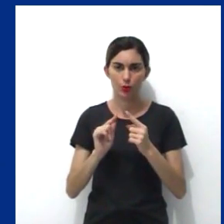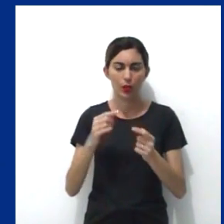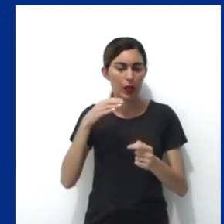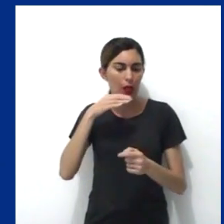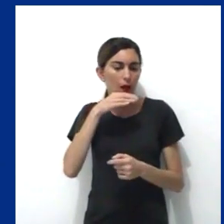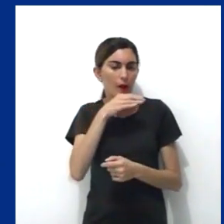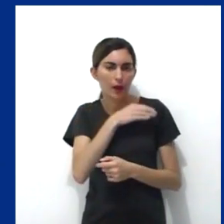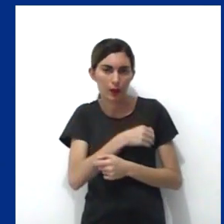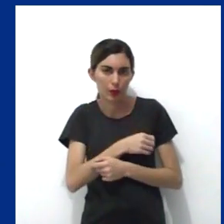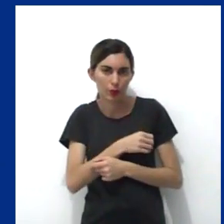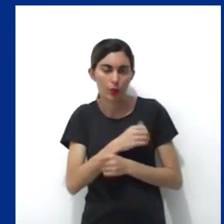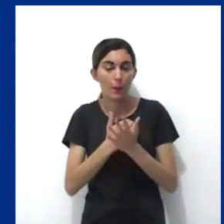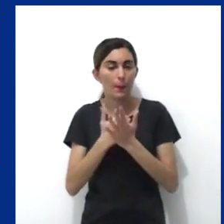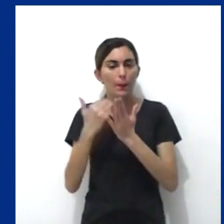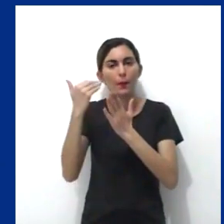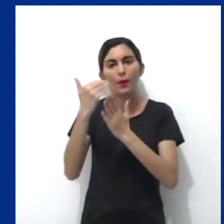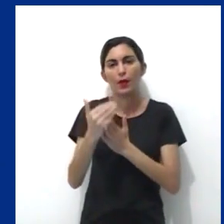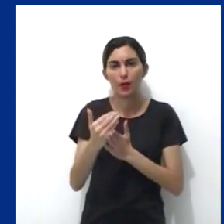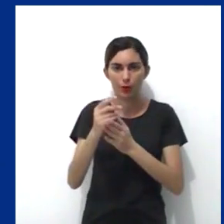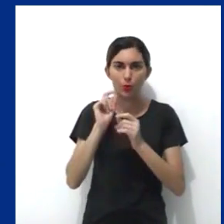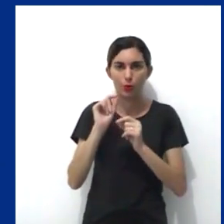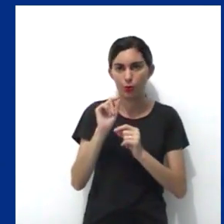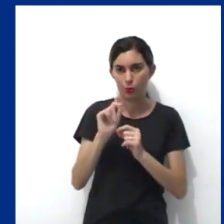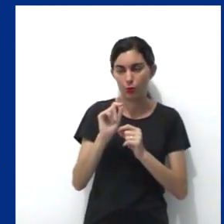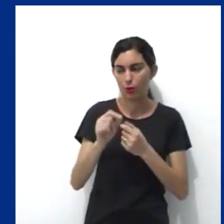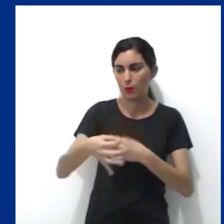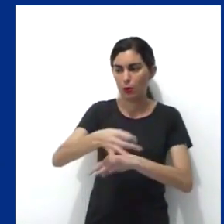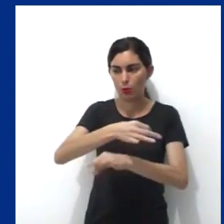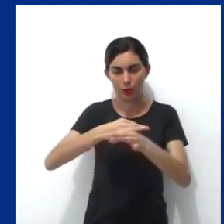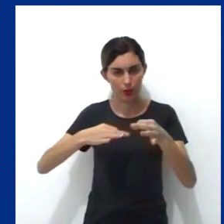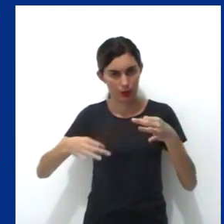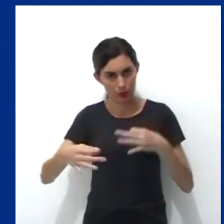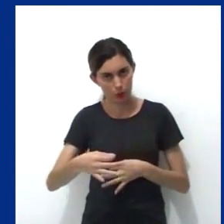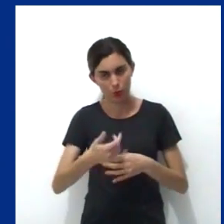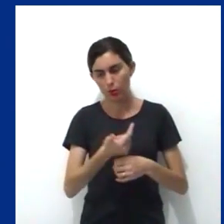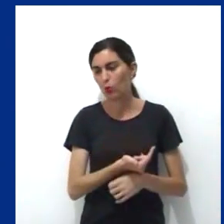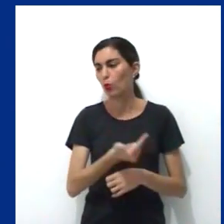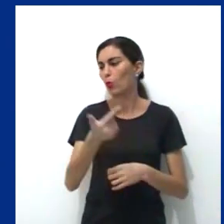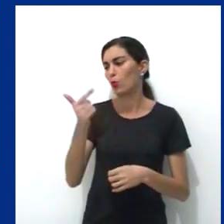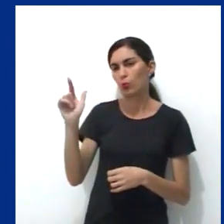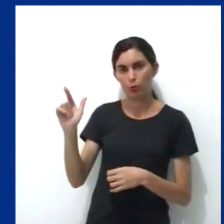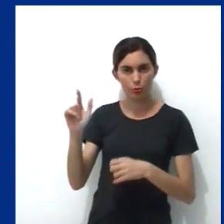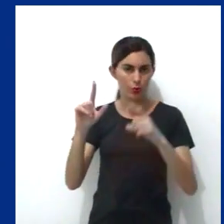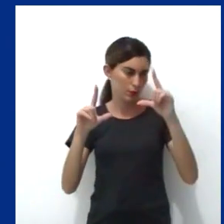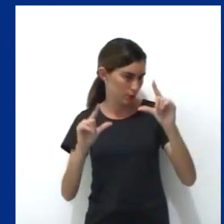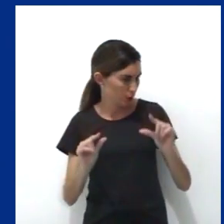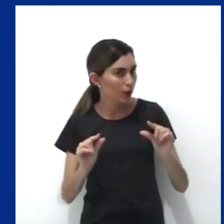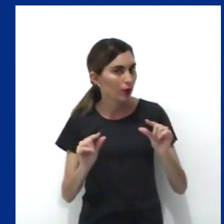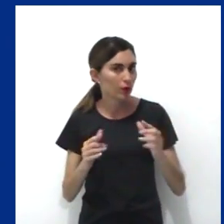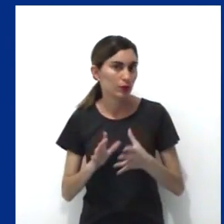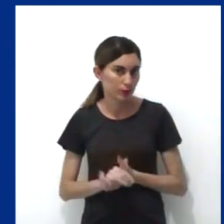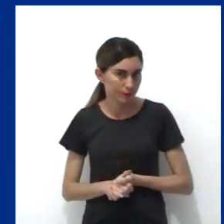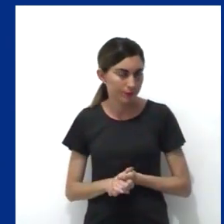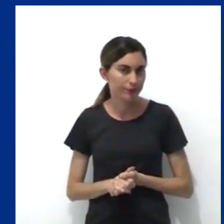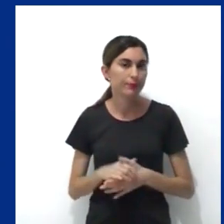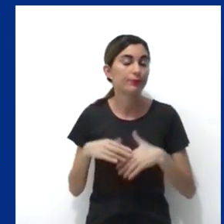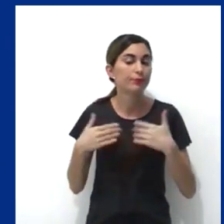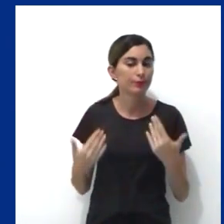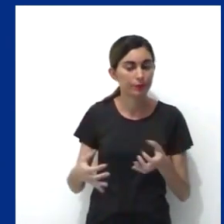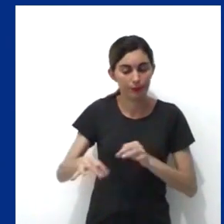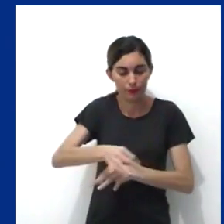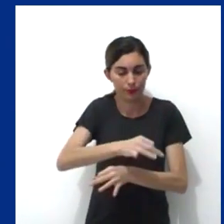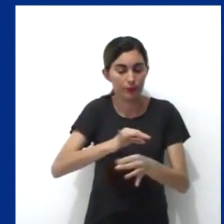essa troca. Então, eu só vou falar de calor quando estiver acontecendo uma troca. Como vocês podem observar na imagem aí, temos